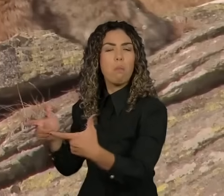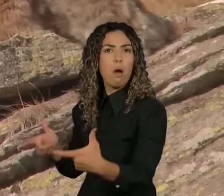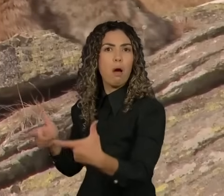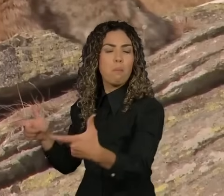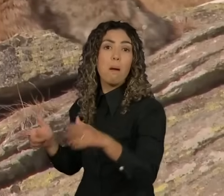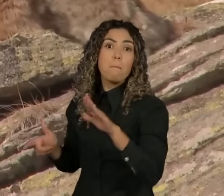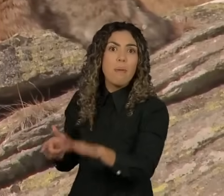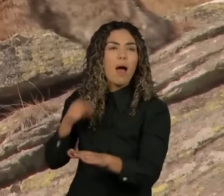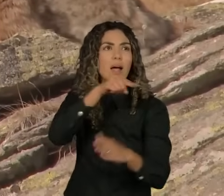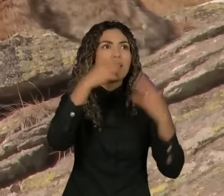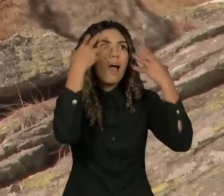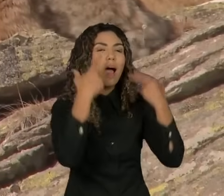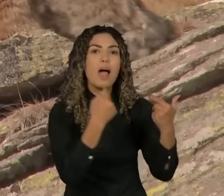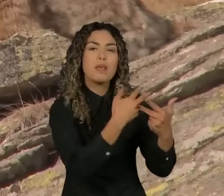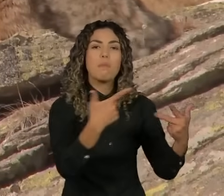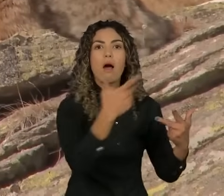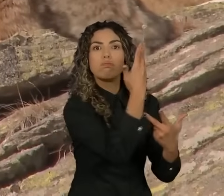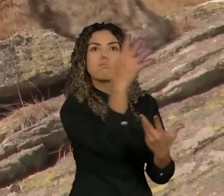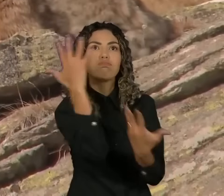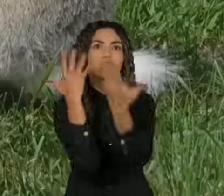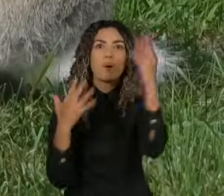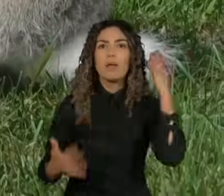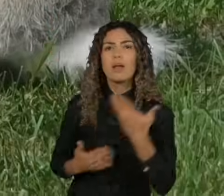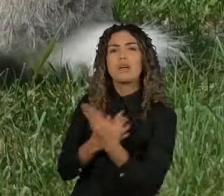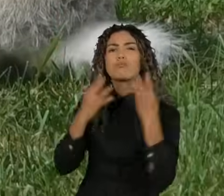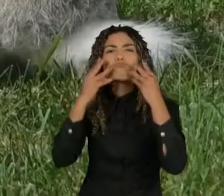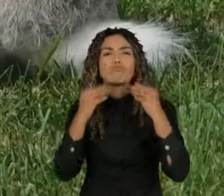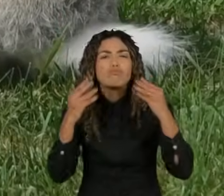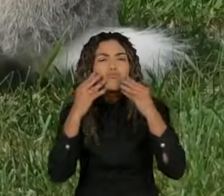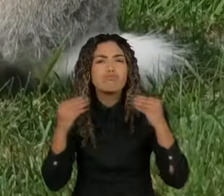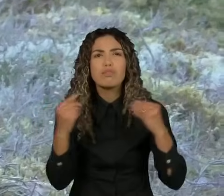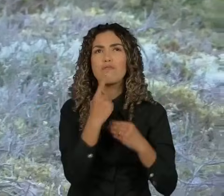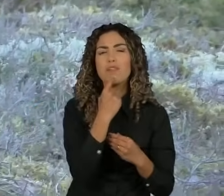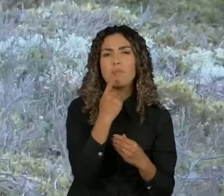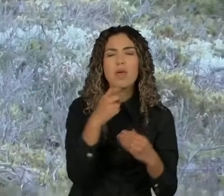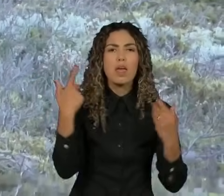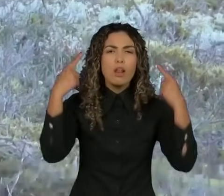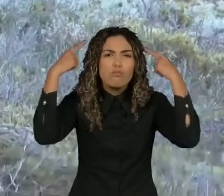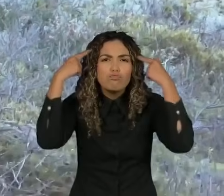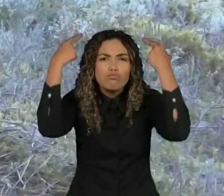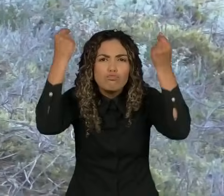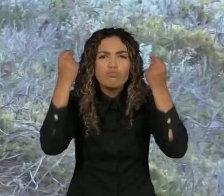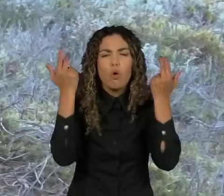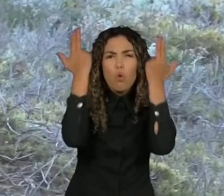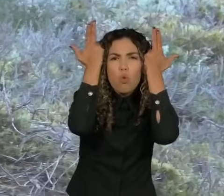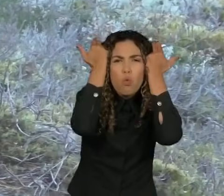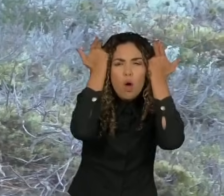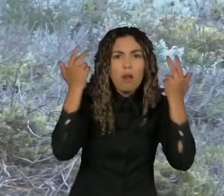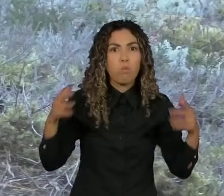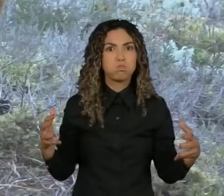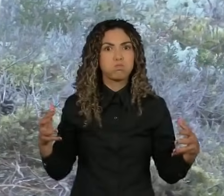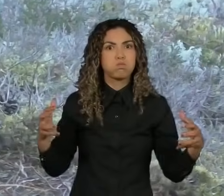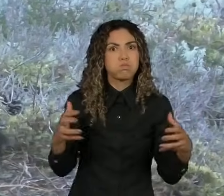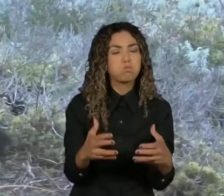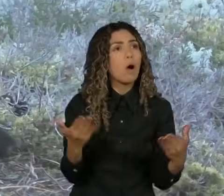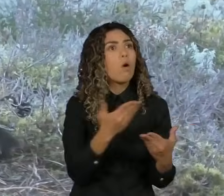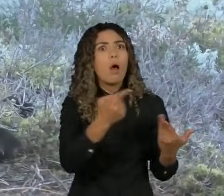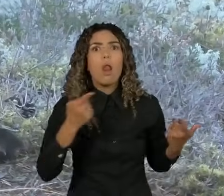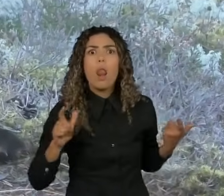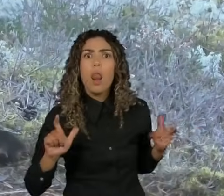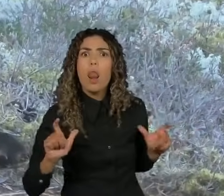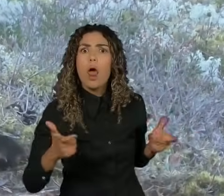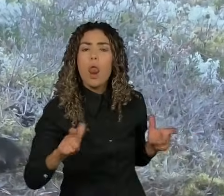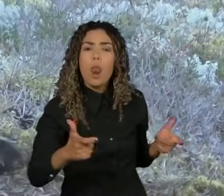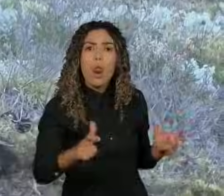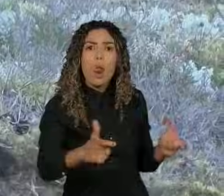viviam livres na natureza, como a raposa vermelha, a lebre e o coelho, diminuíram cada vez mais de tamanho por